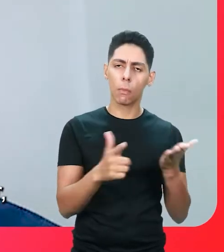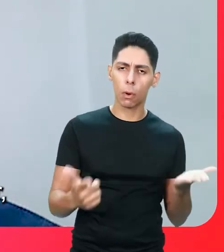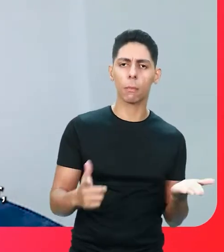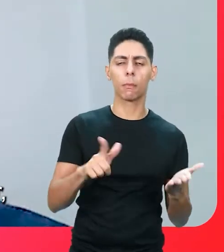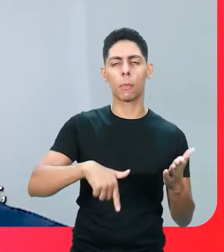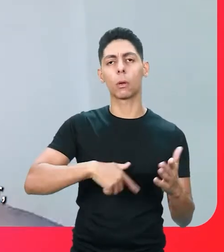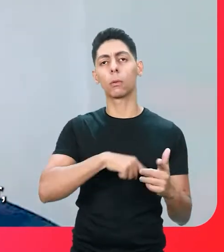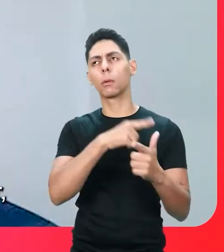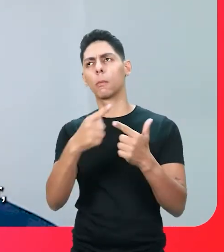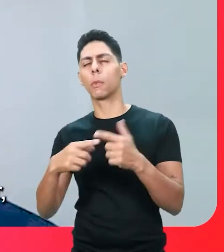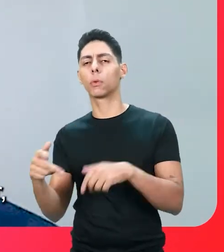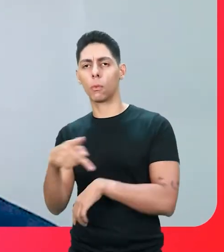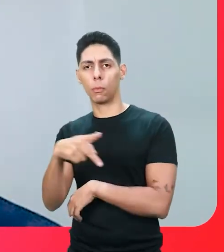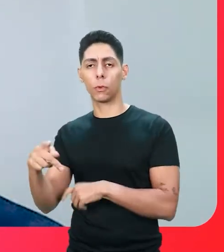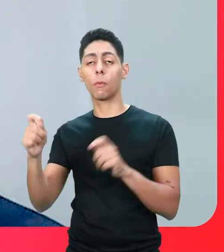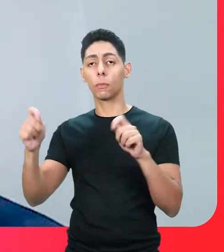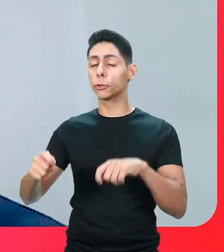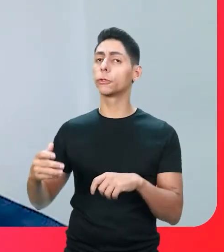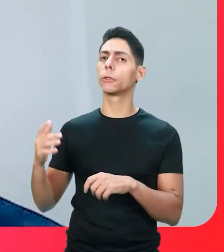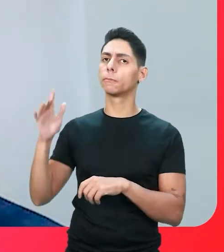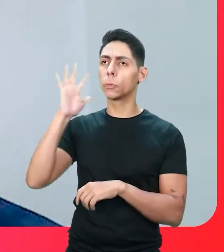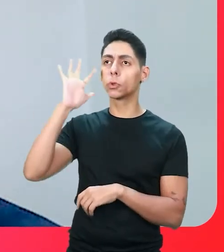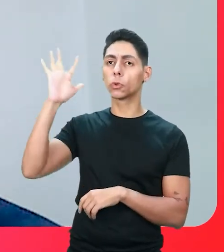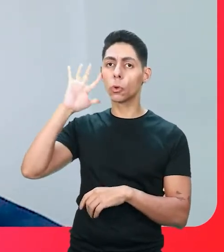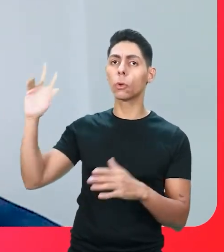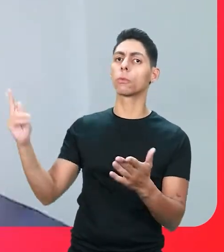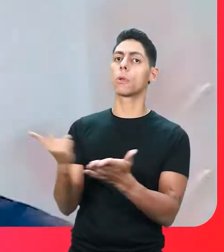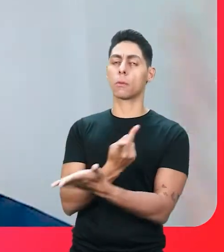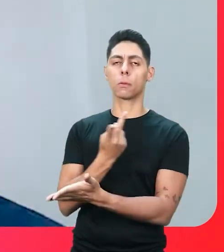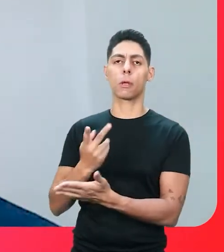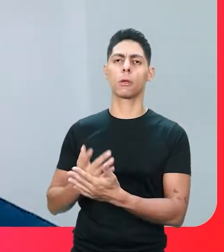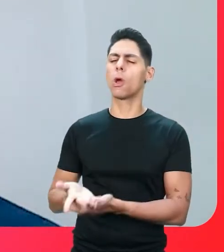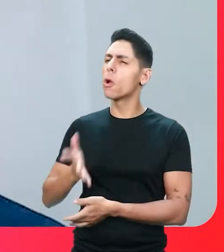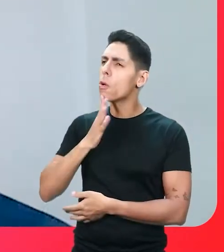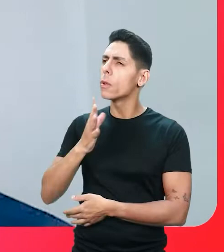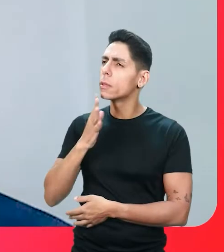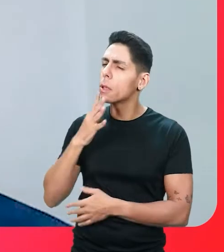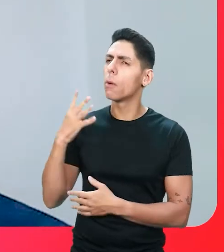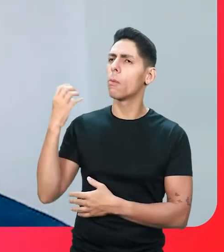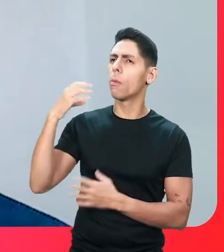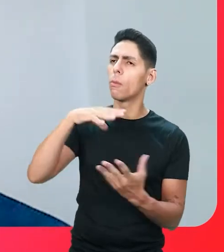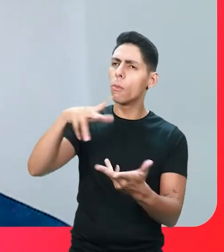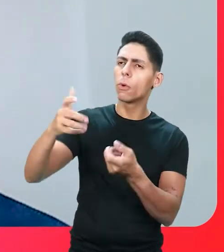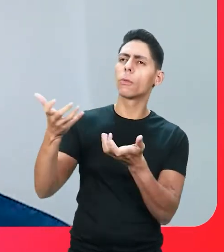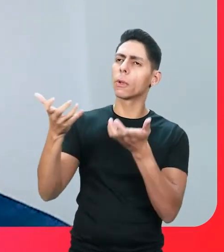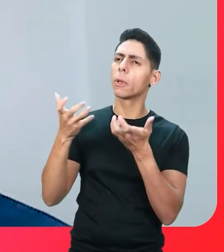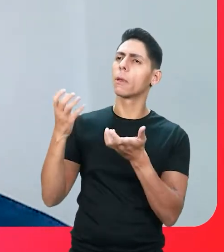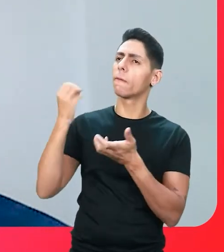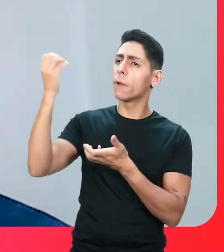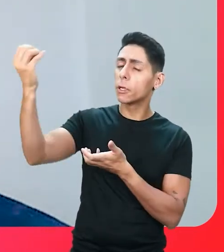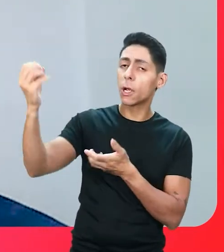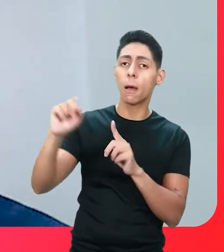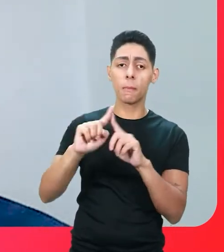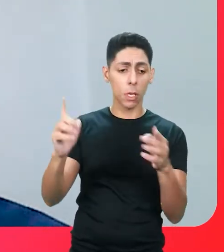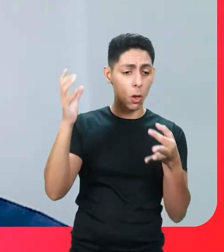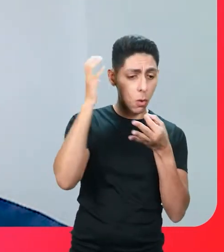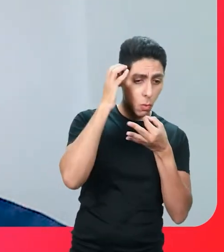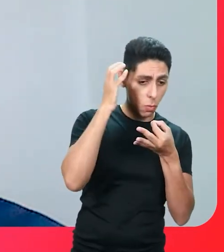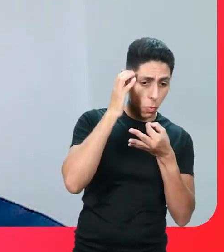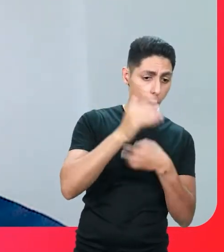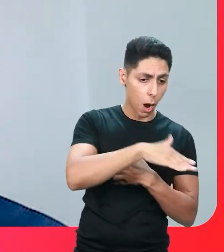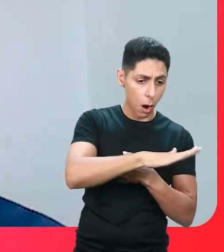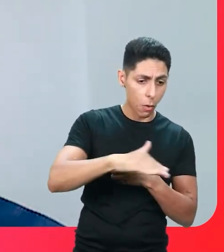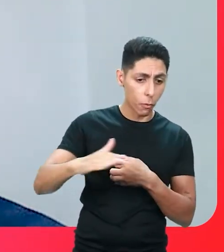como professor, eu pude realizar esse sonho. Eu sempre tive o sonho de conhecer o mundo, de viajar e tal. E o rádio, com ondas curtas, eu